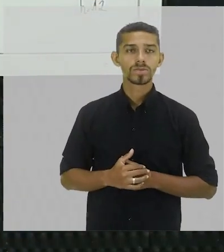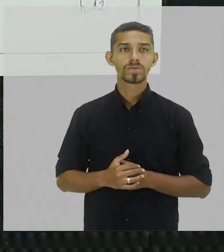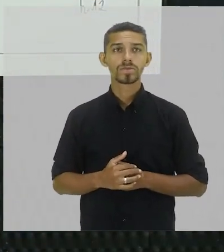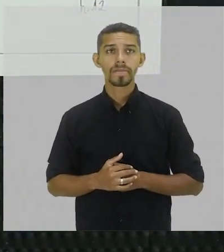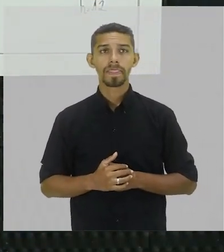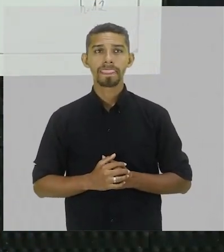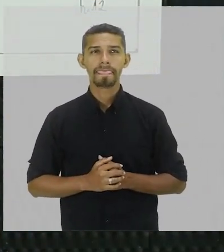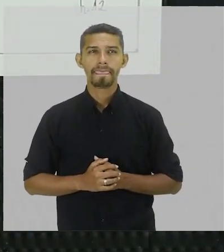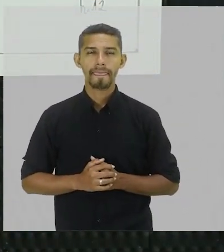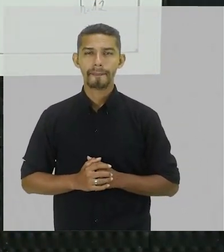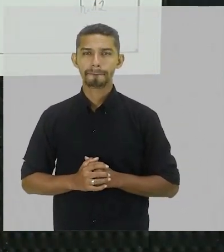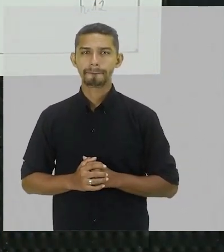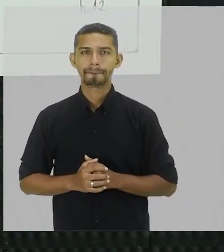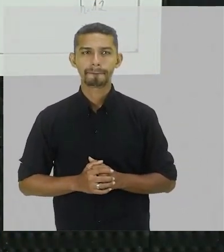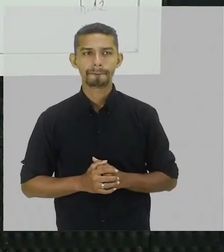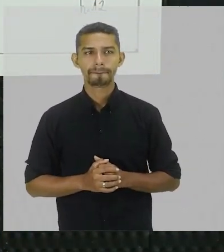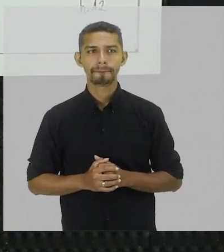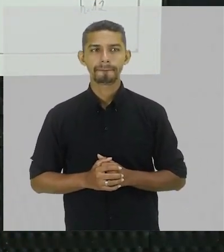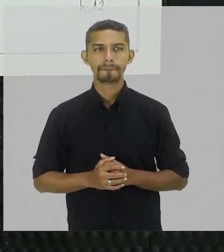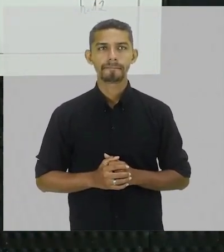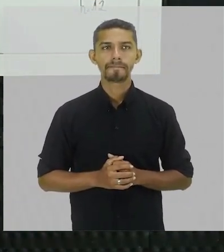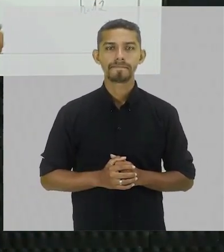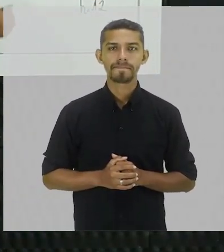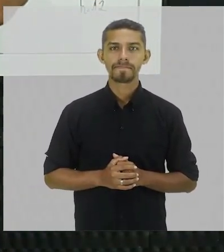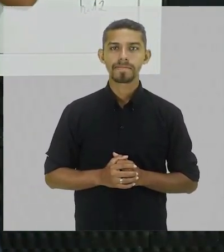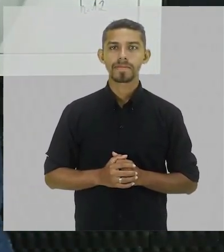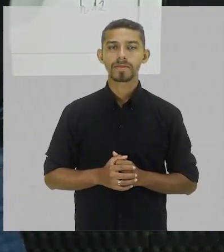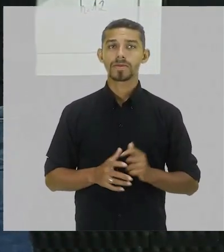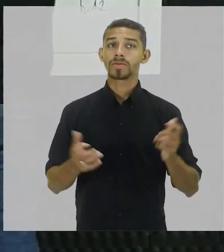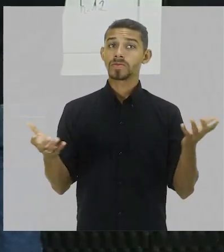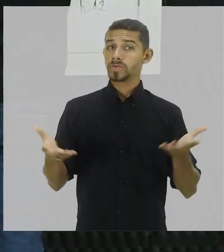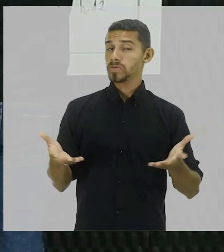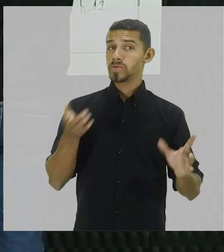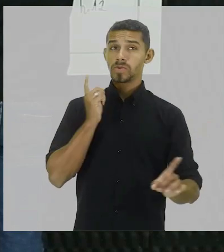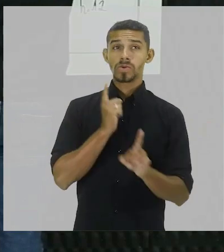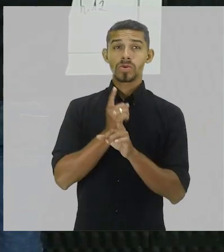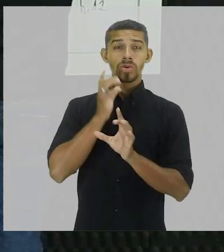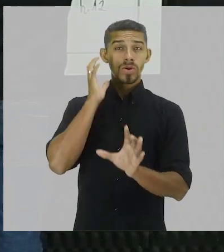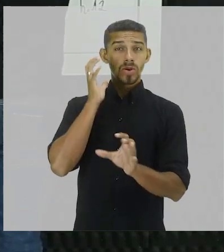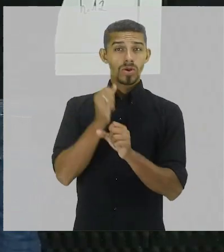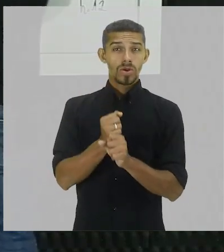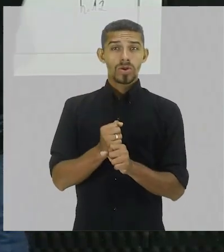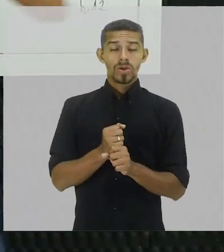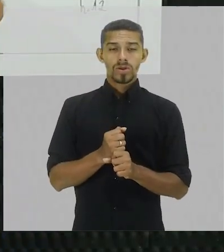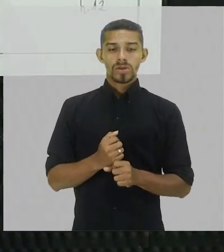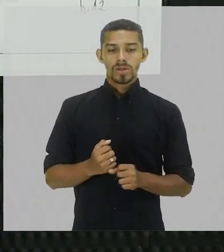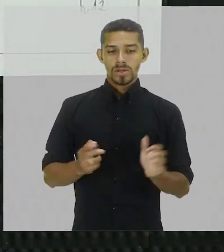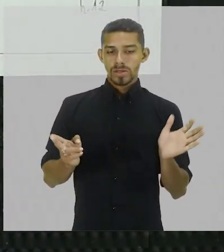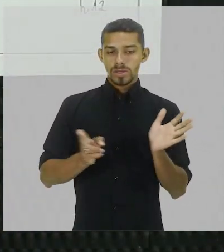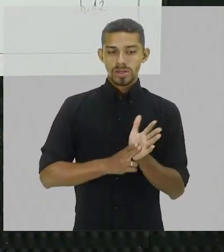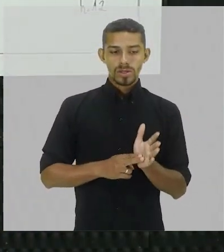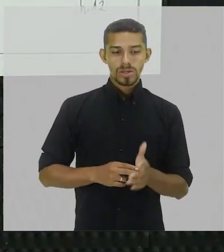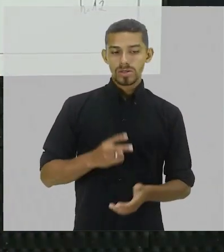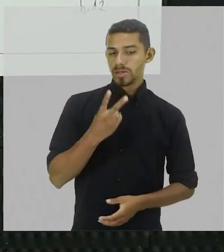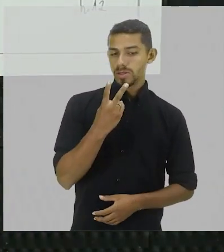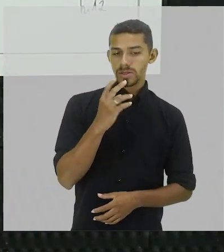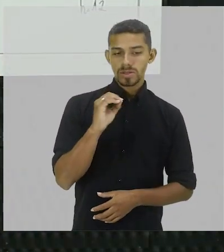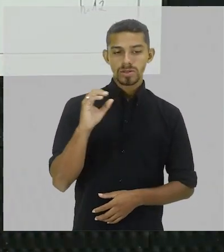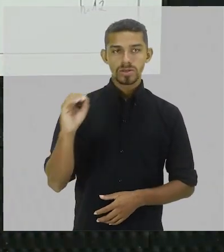Certo? Então, se você fizer isso aqui, você vai encontrar igual a